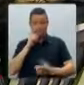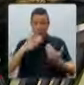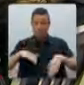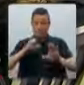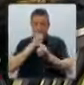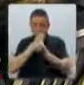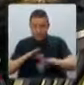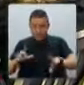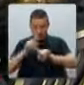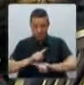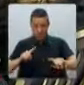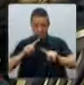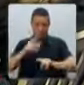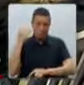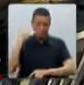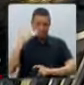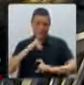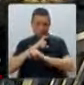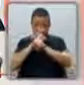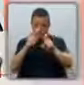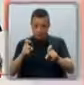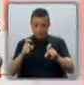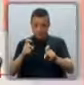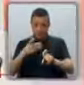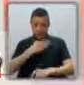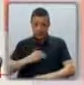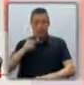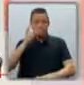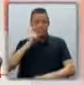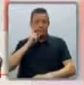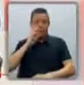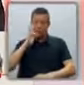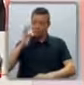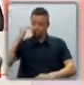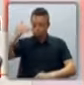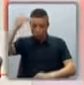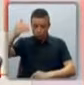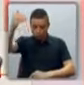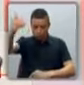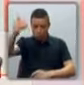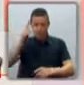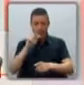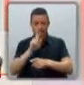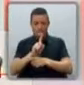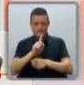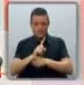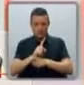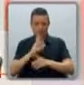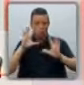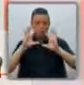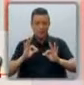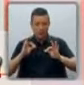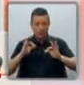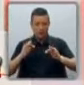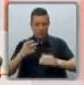desperdícios, repete o chefe do governo. Querendo preservar o rigor para o futuro, mantendo os nossos pés bem assentes na